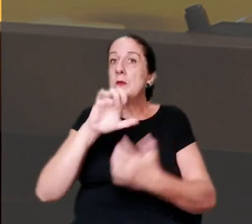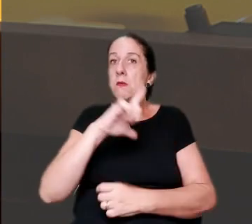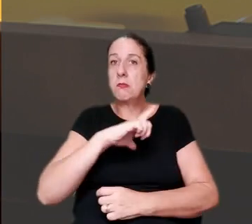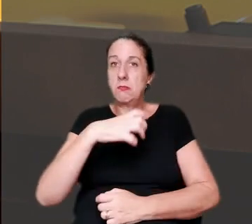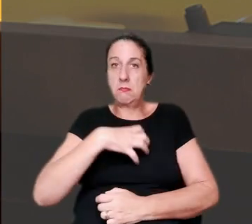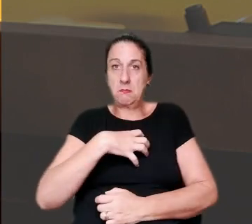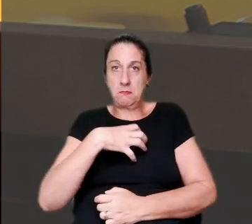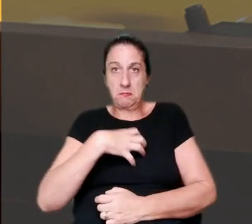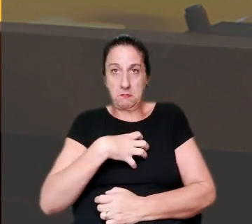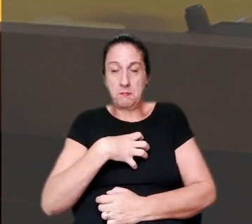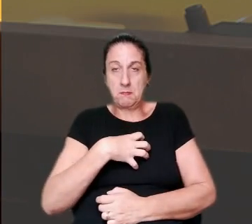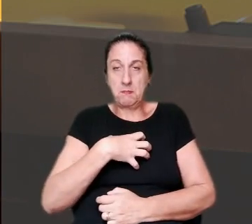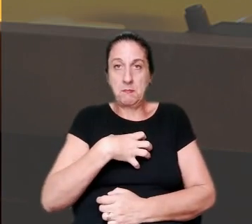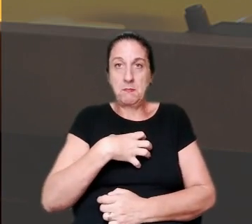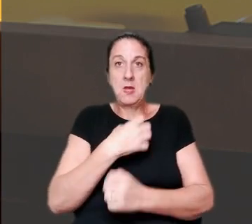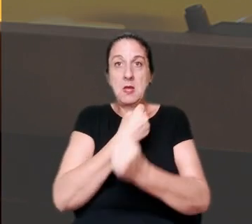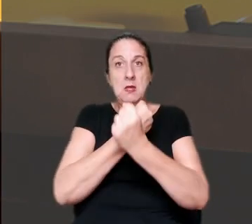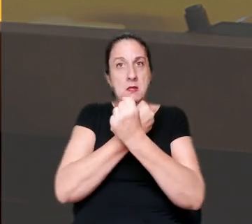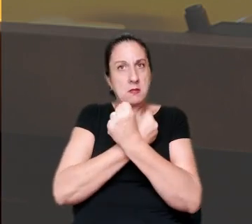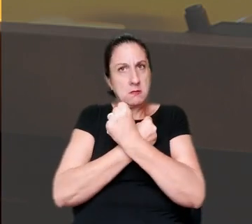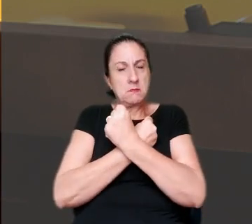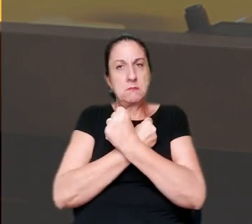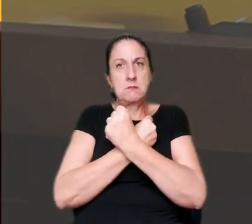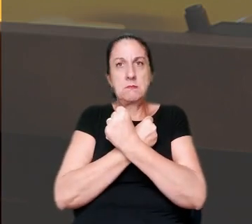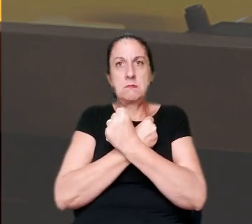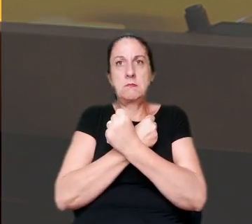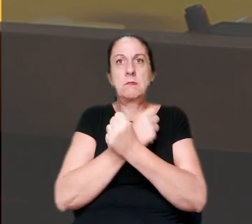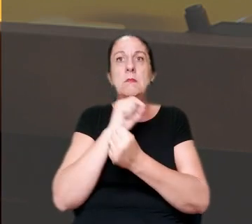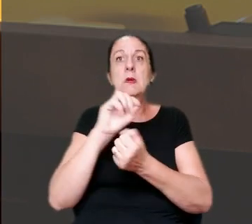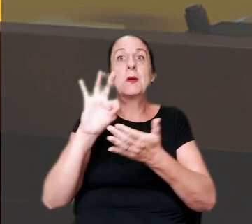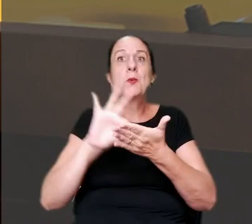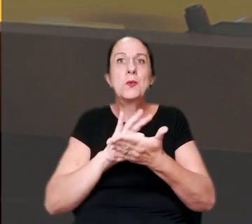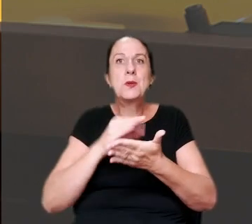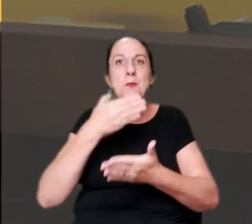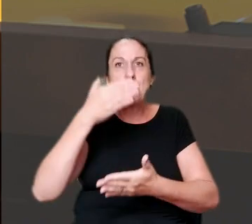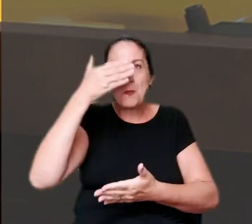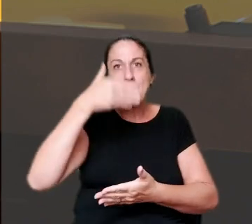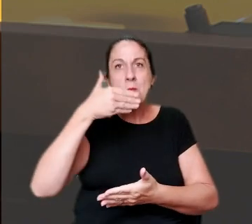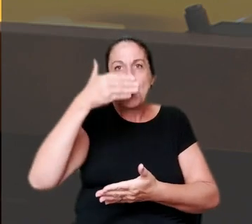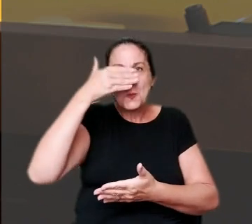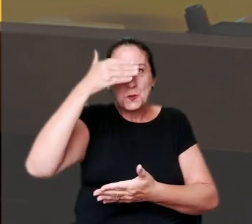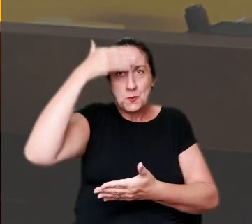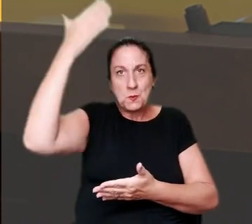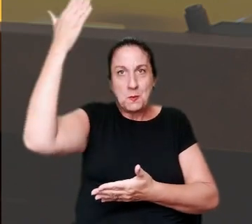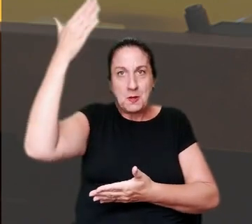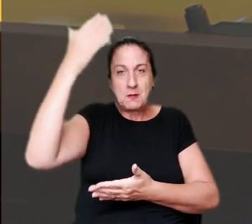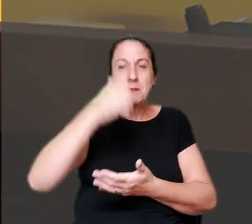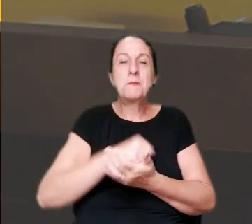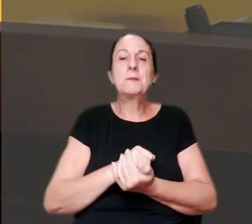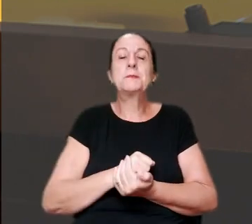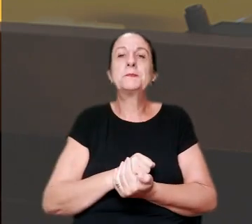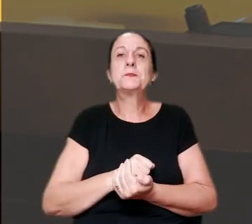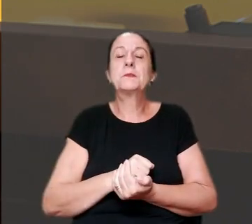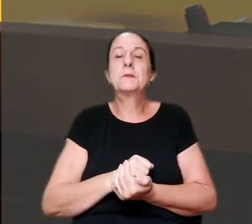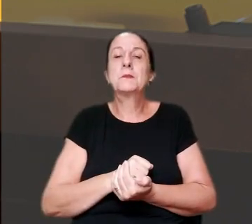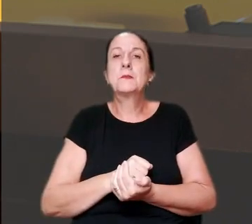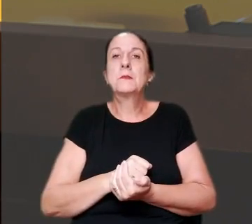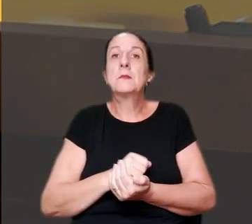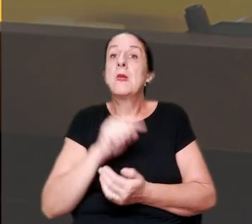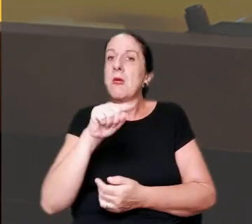revolta que houve na Bahia dos escravos de origem muçulmana, origem árabe, não